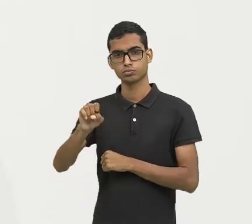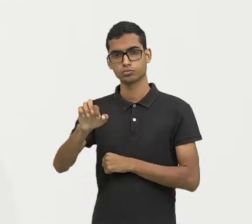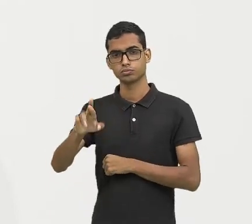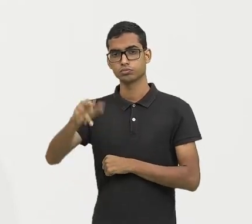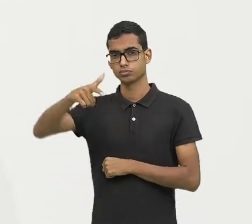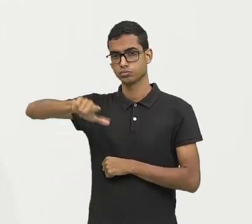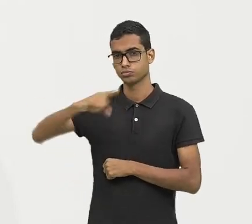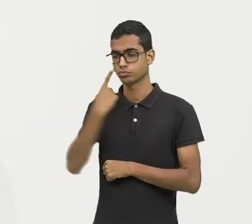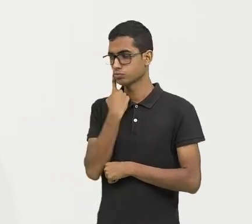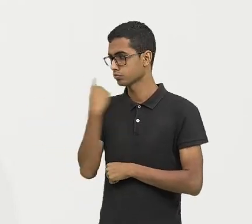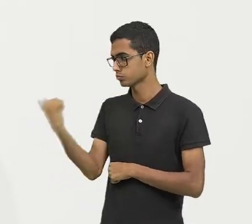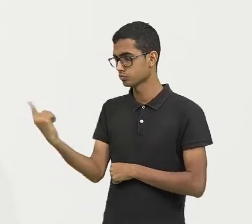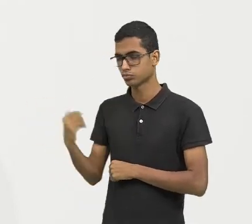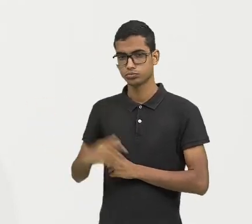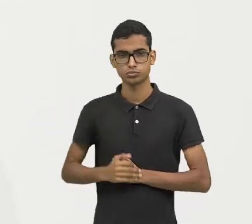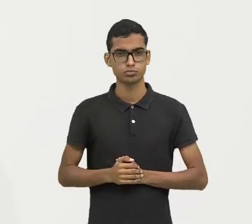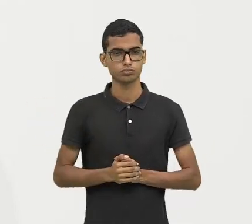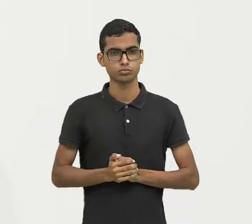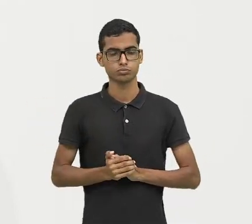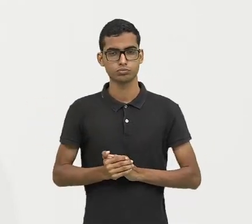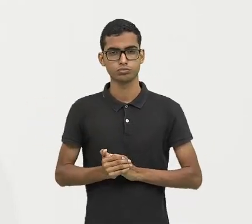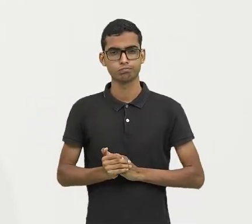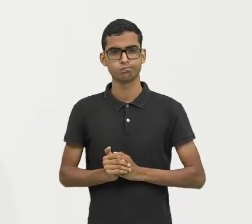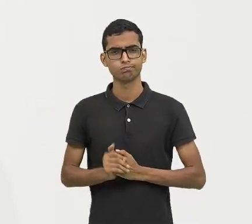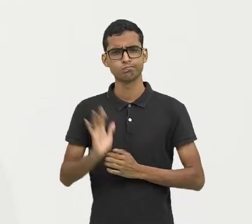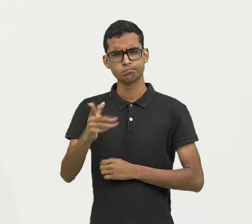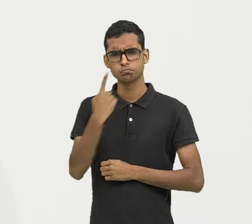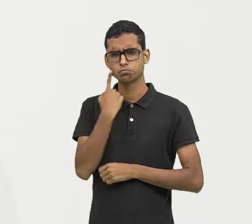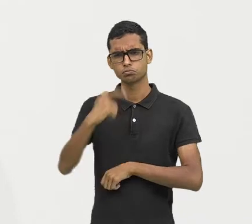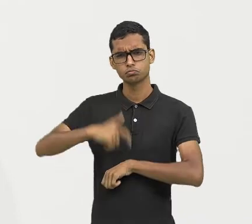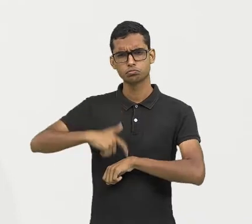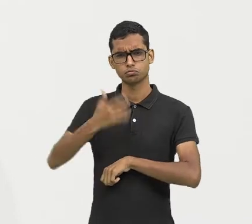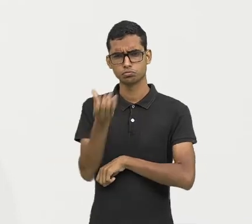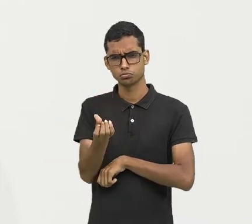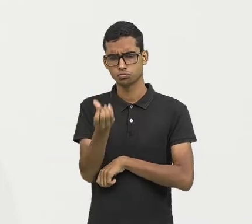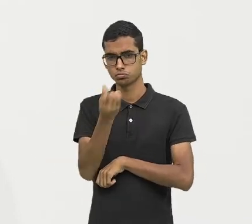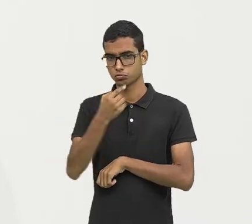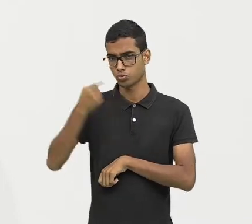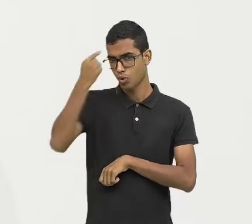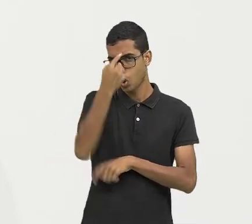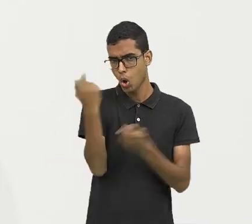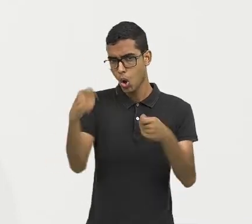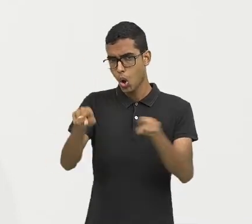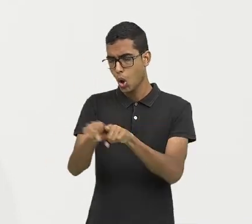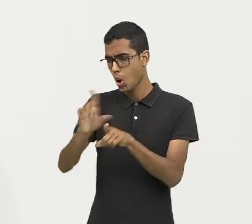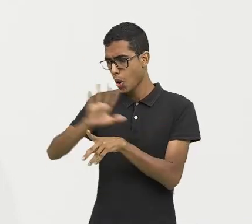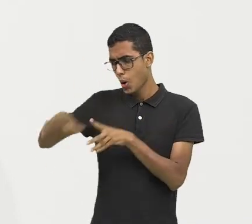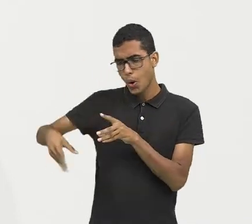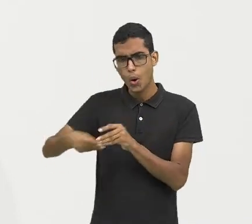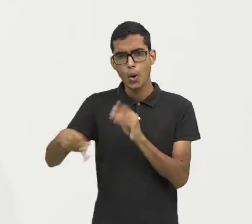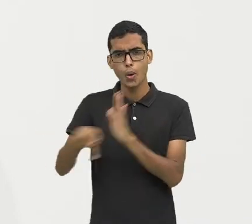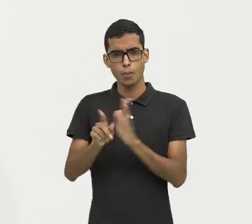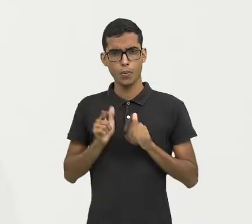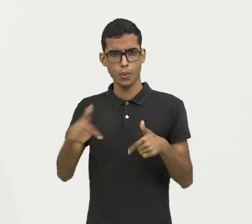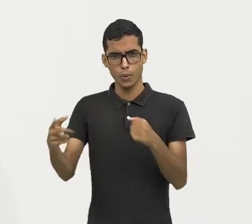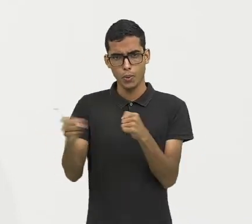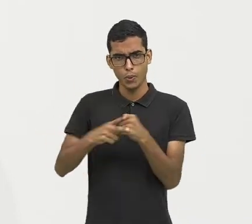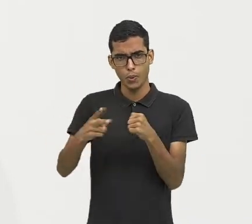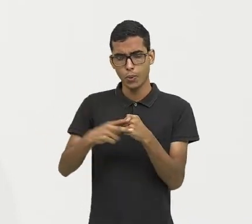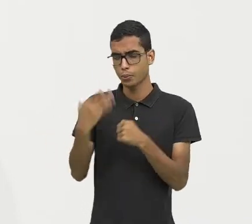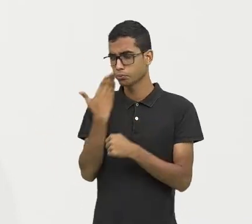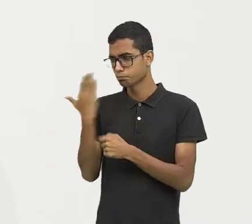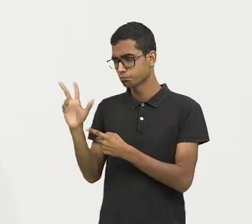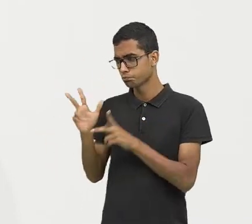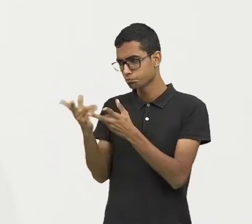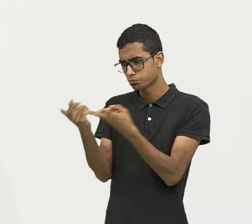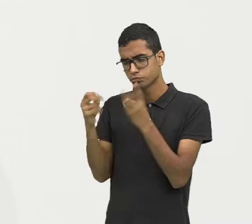vez. Agora, pessoal, já são 6 horas. Podemos atribuir a ação deste verbo, percebe que o